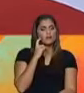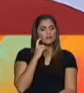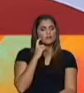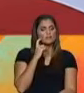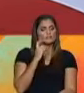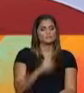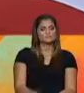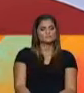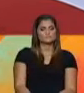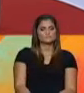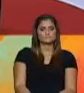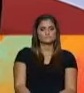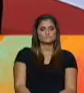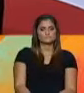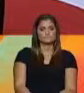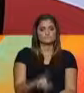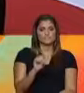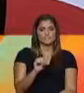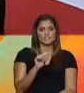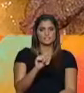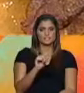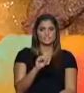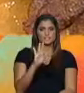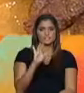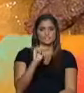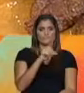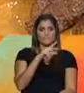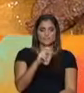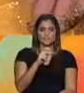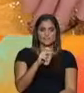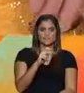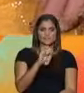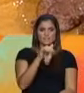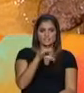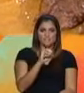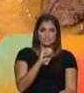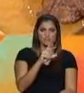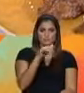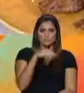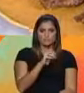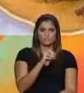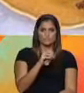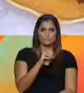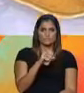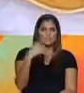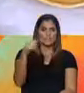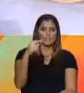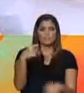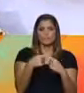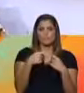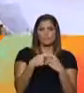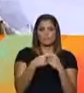diversa amêndoas que são do território de Figueira de Castelo de Rigo. Temos as trutas do Temos um colega lá, não é de